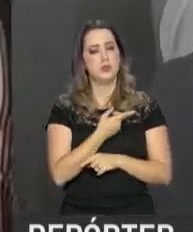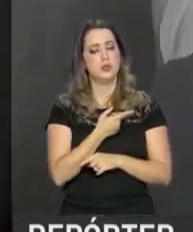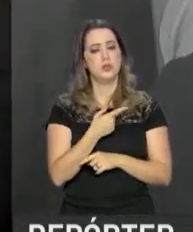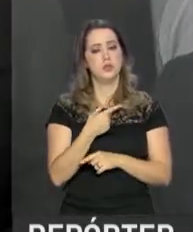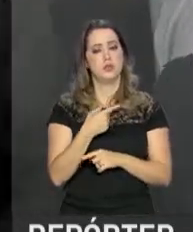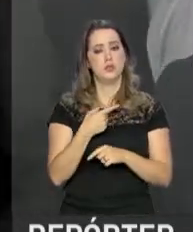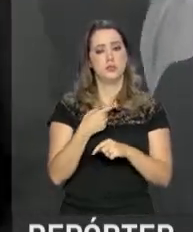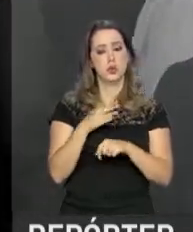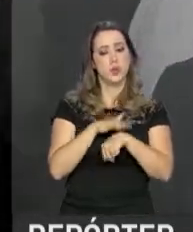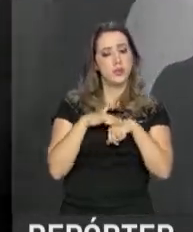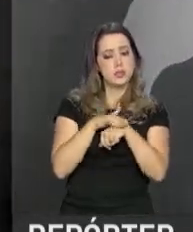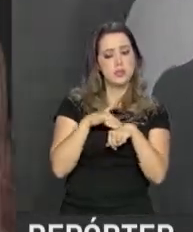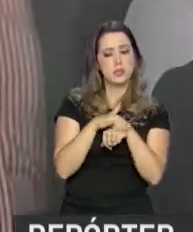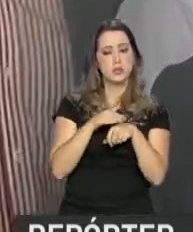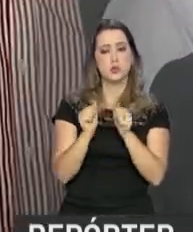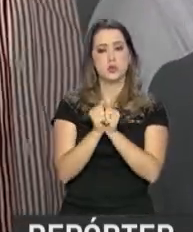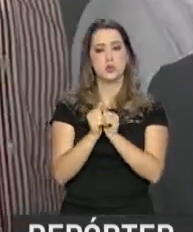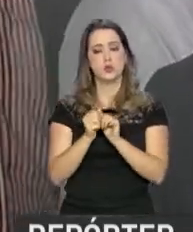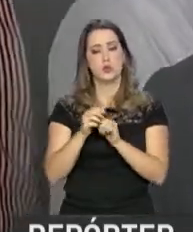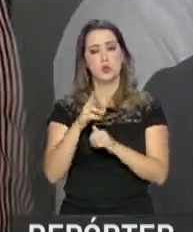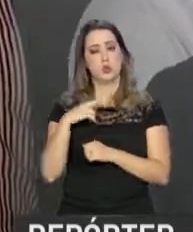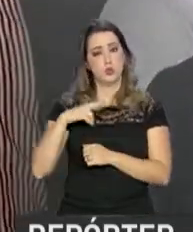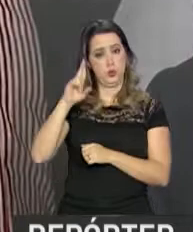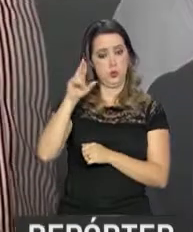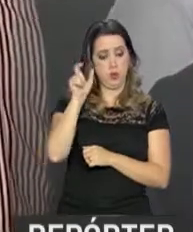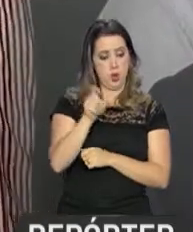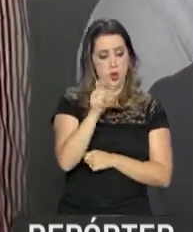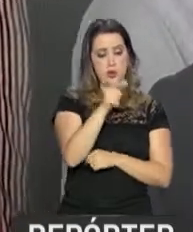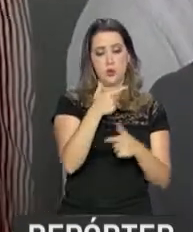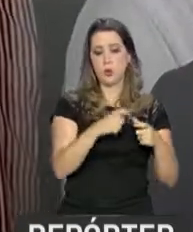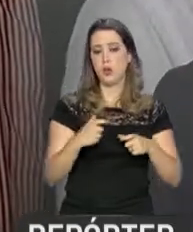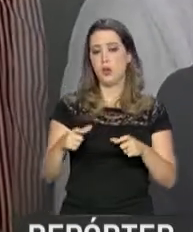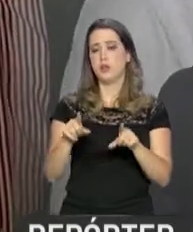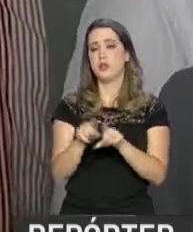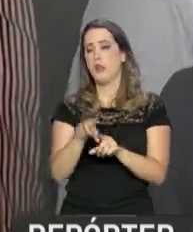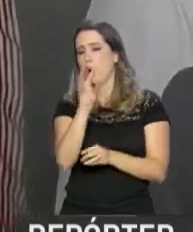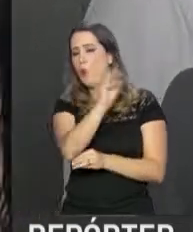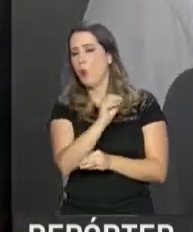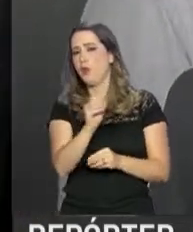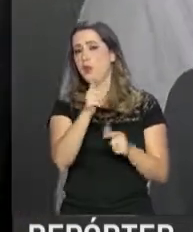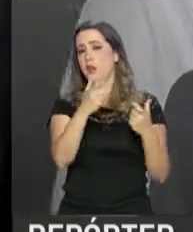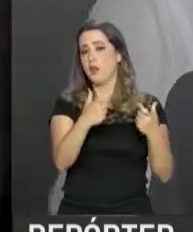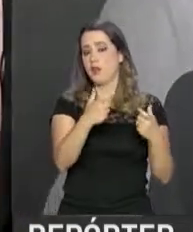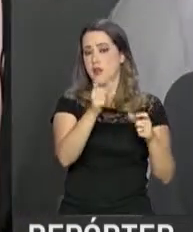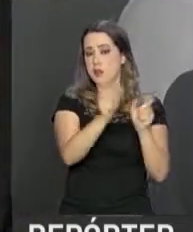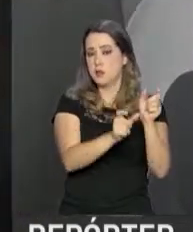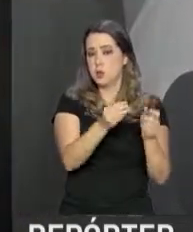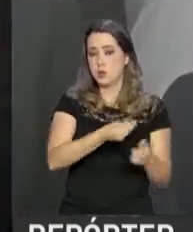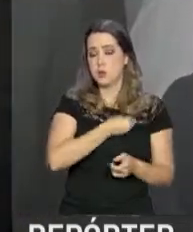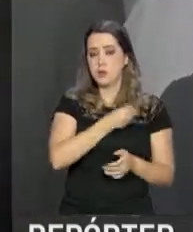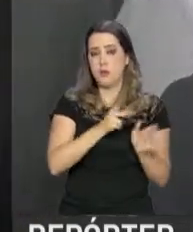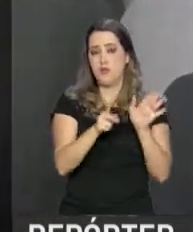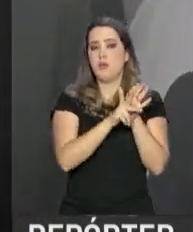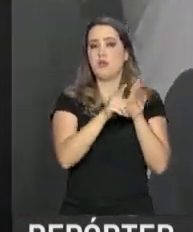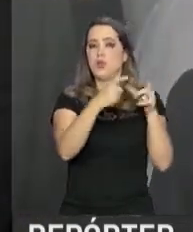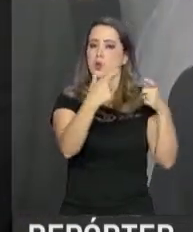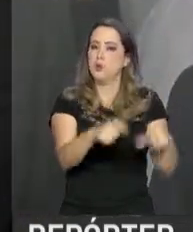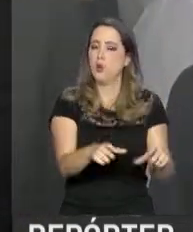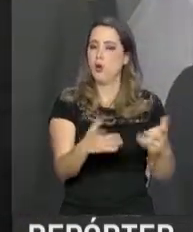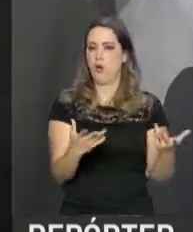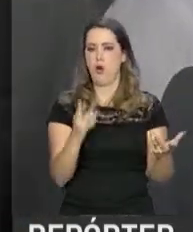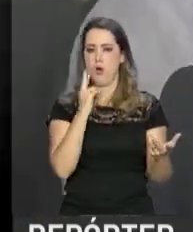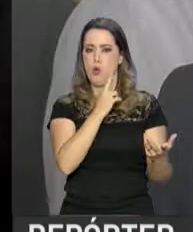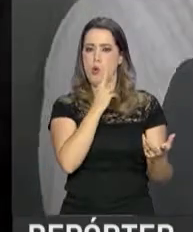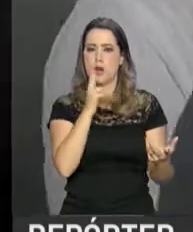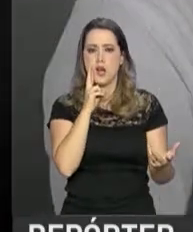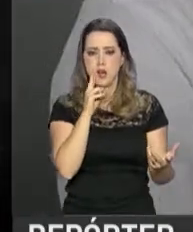tenho conversado com as autoridades locais, com vistas também a prestigiar os habitantes de Roraima, né? Quer dizer, dar